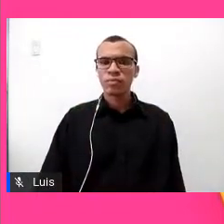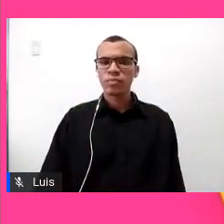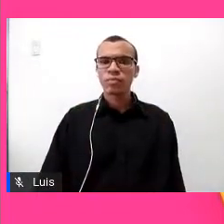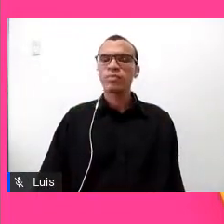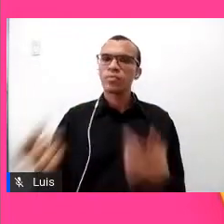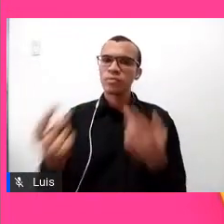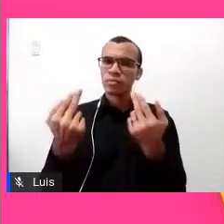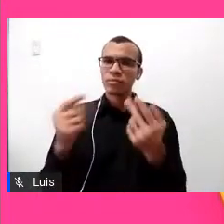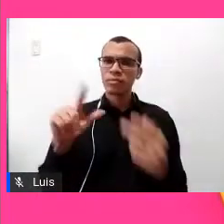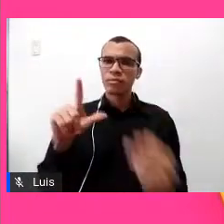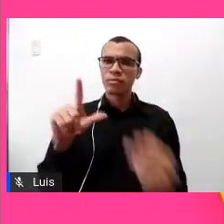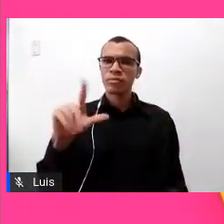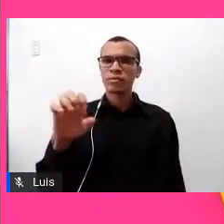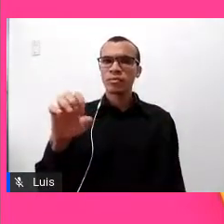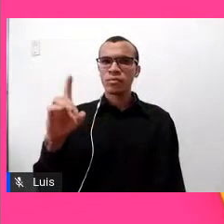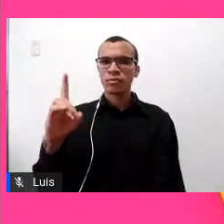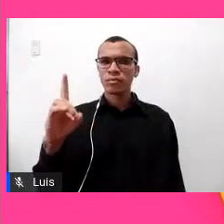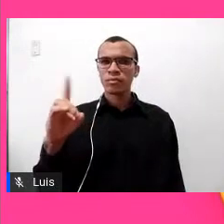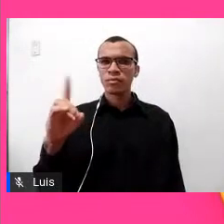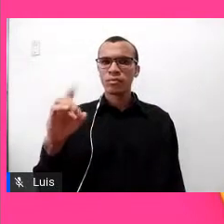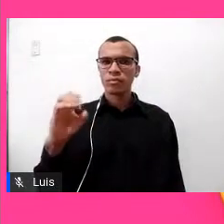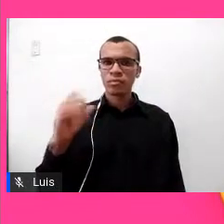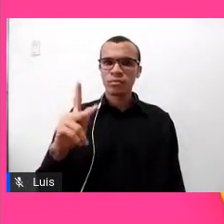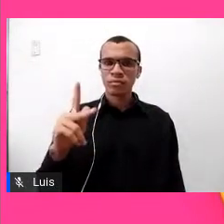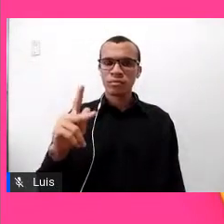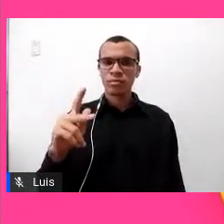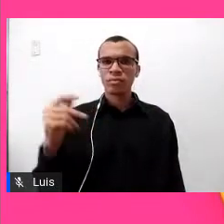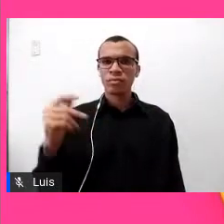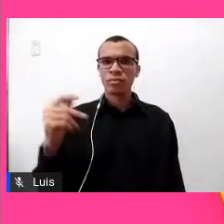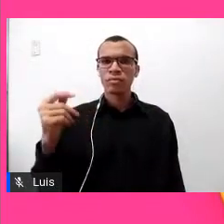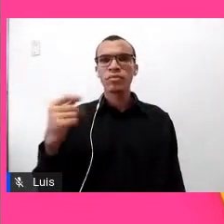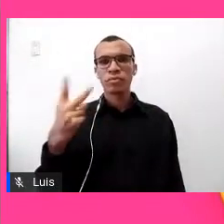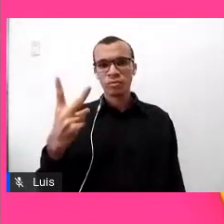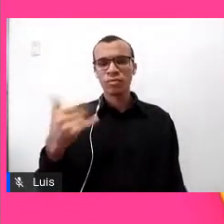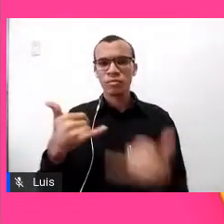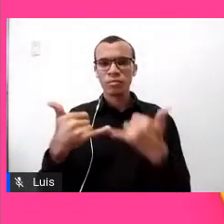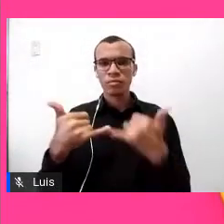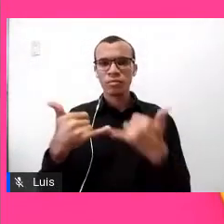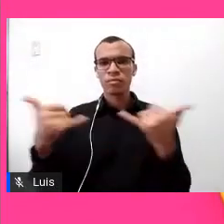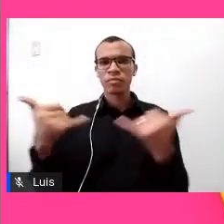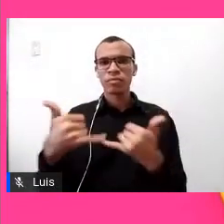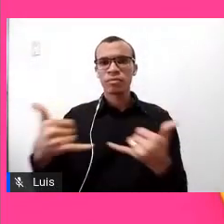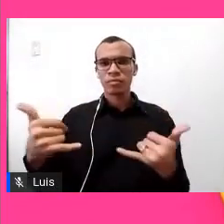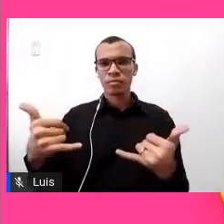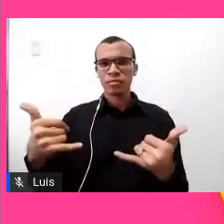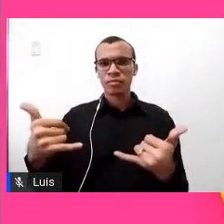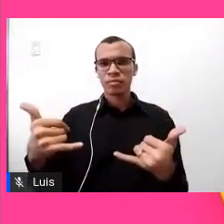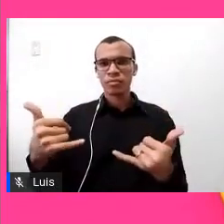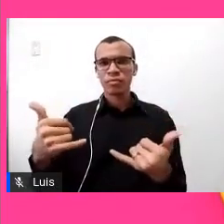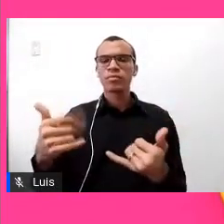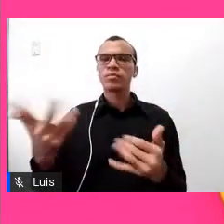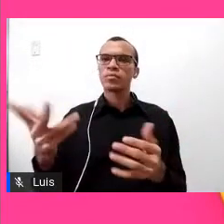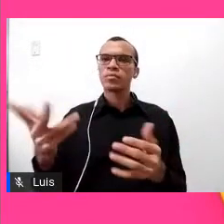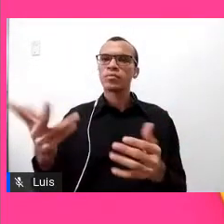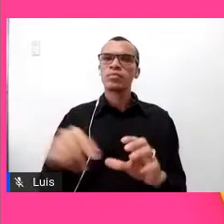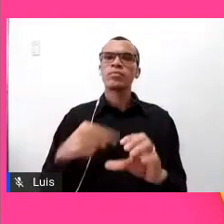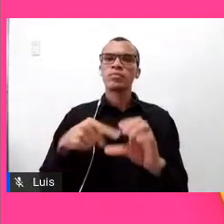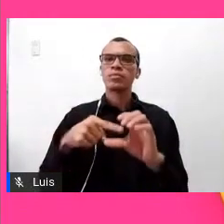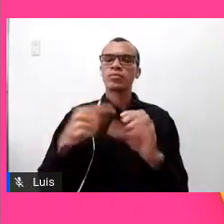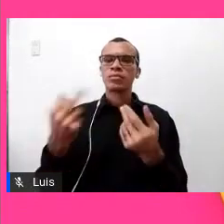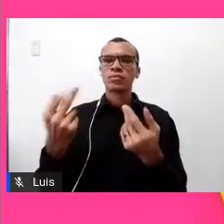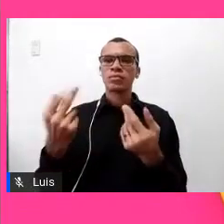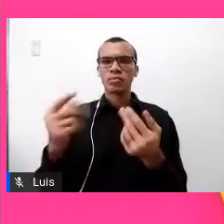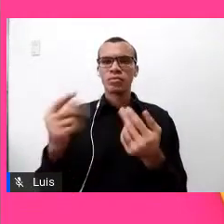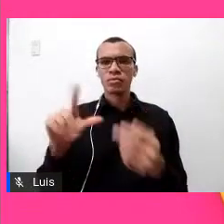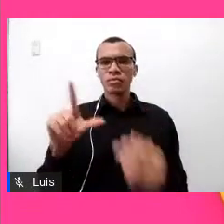ó. Eu vou ligar, então, eu tenho 2 fios, que nem o LED. O motor é igual ao LED, eu tenho 2 fios. Vou